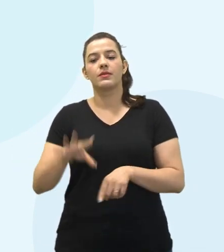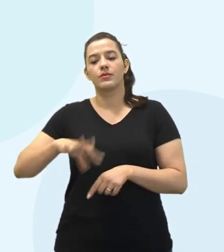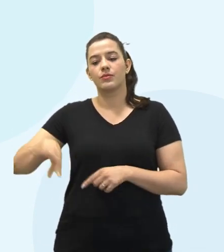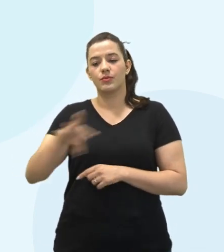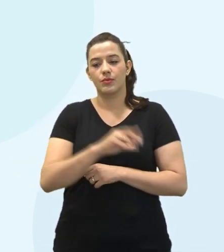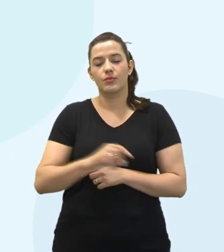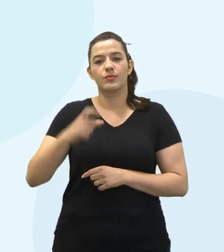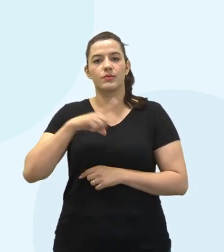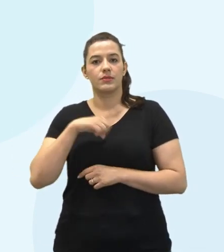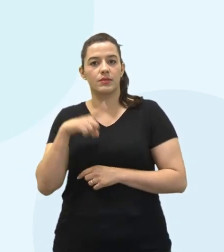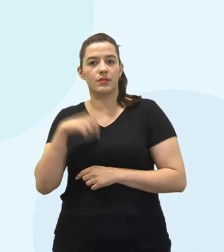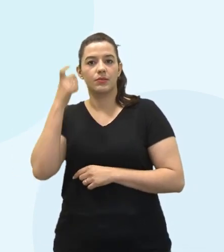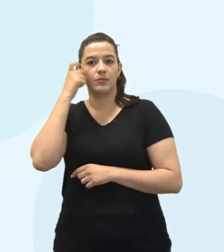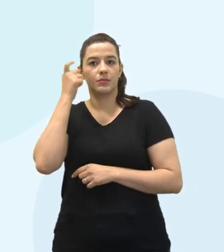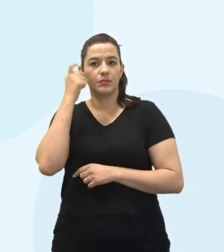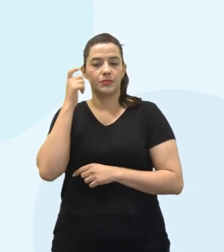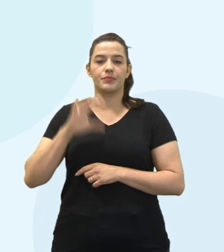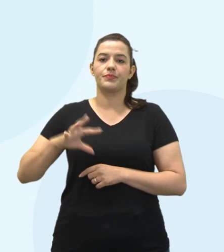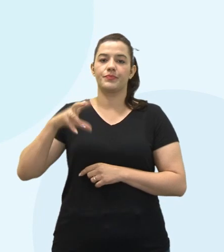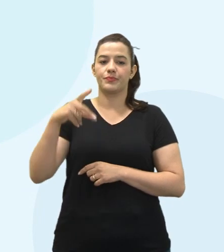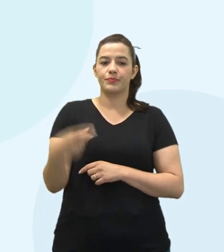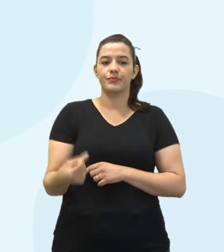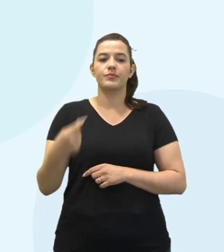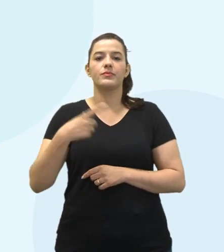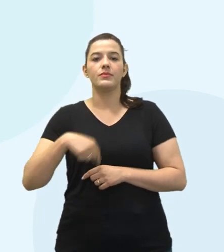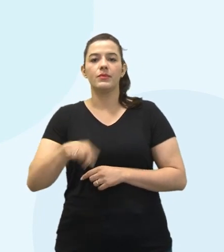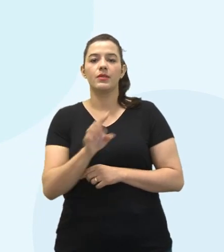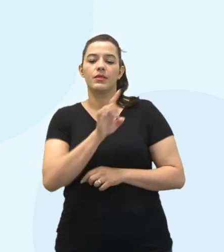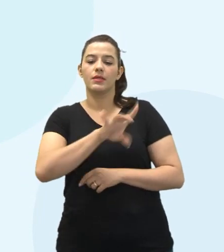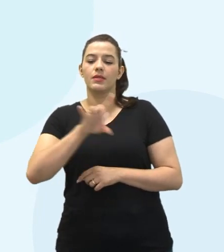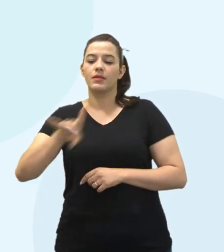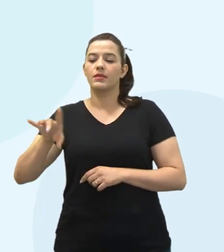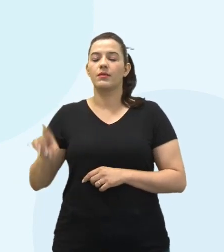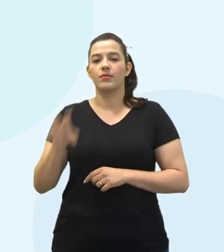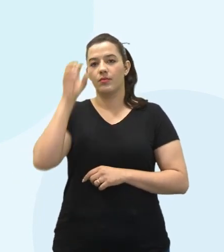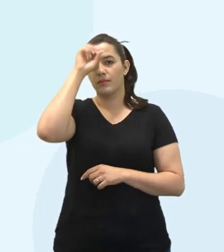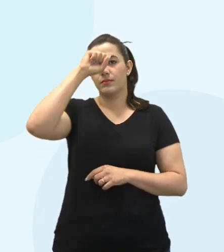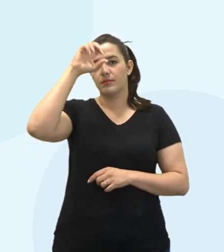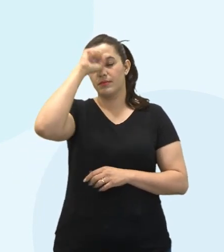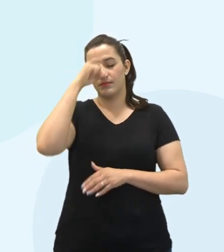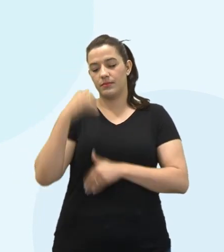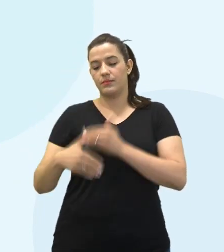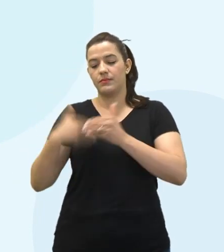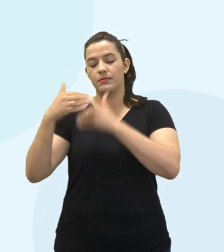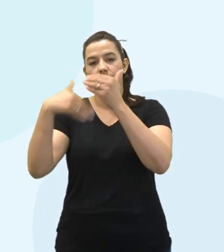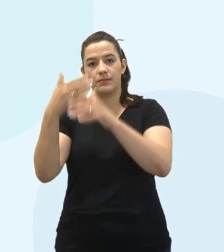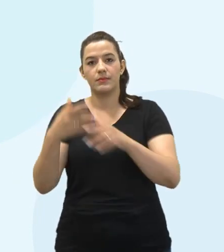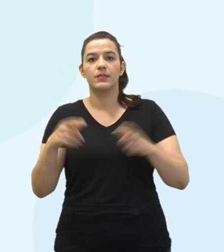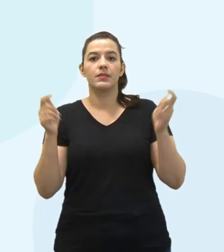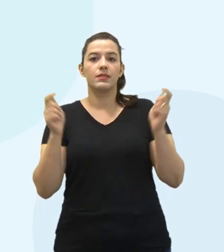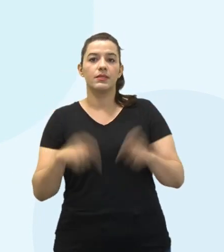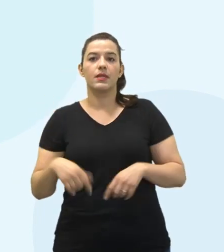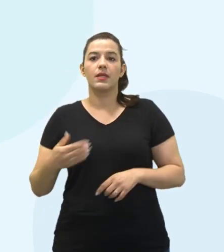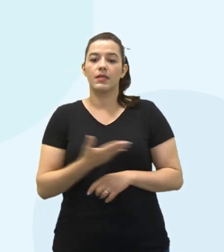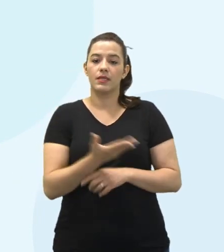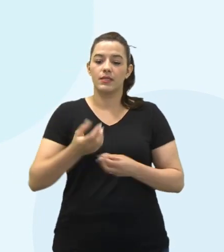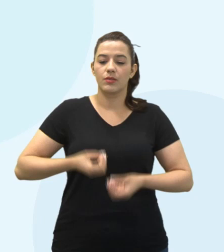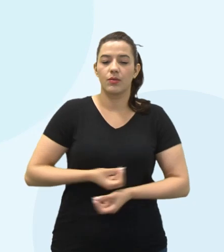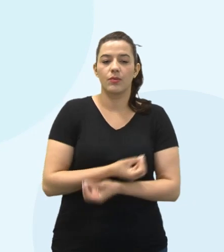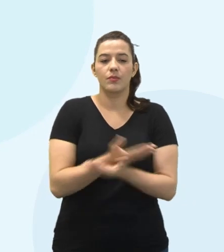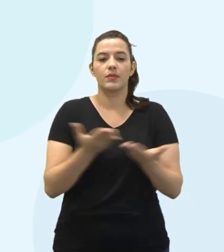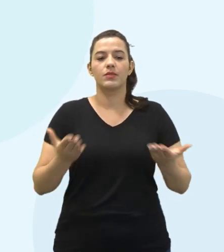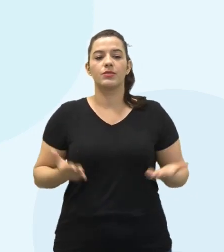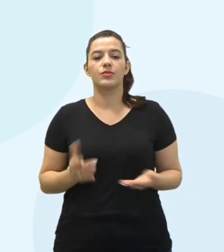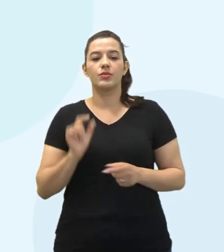né em consonância e com o nível de aprendizagem de cada um para de que forma que eles compartilhem